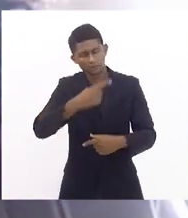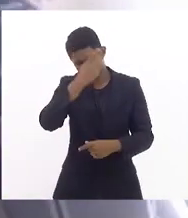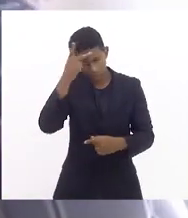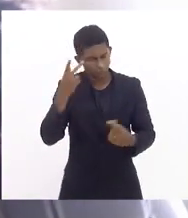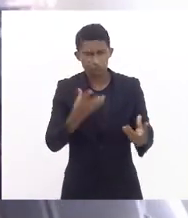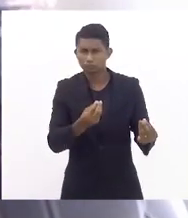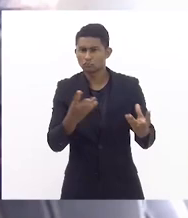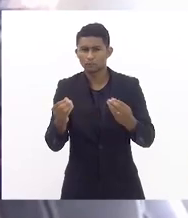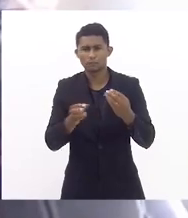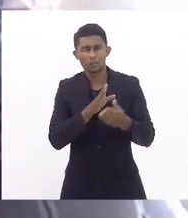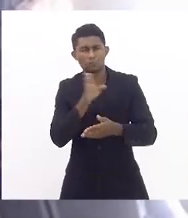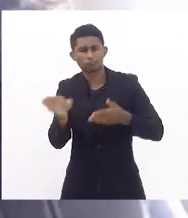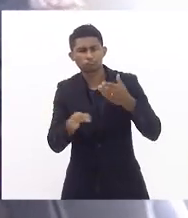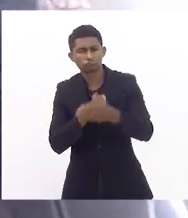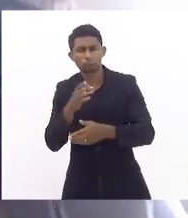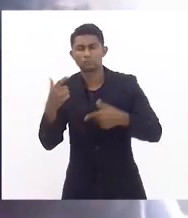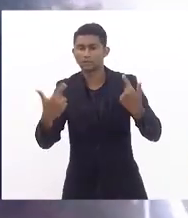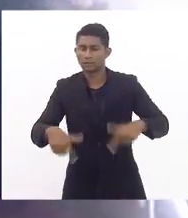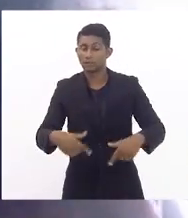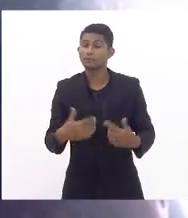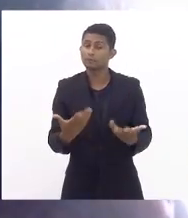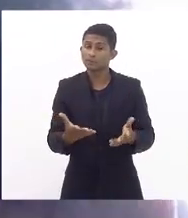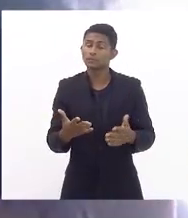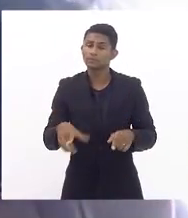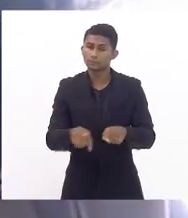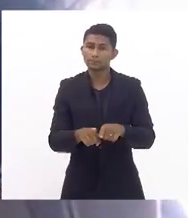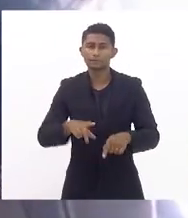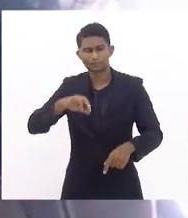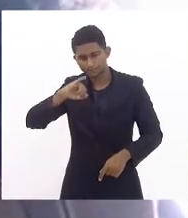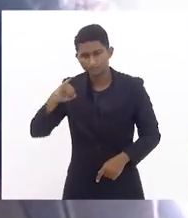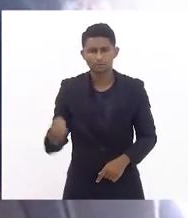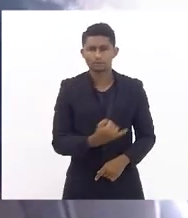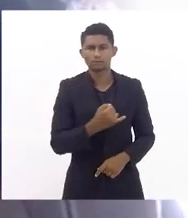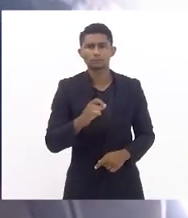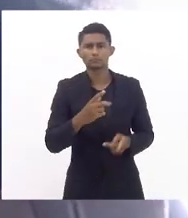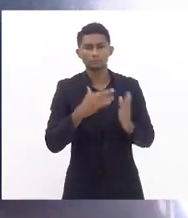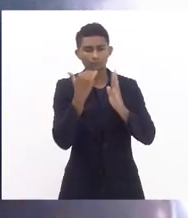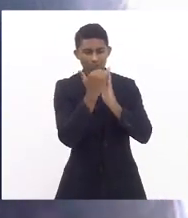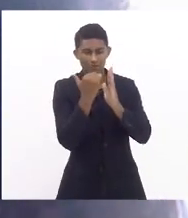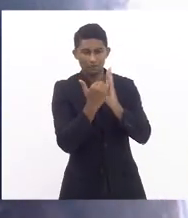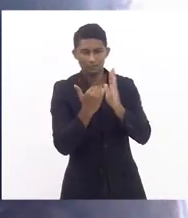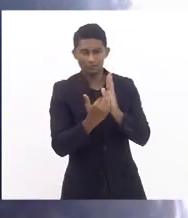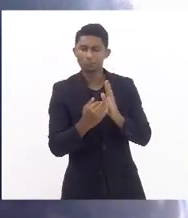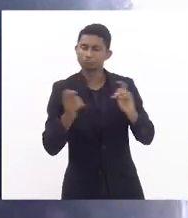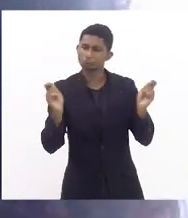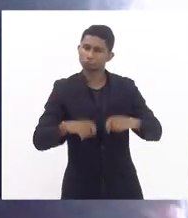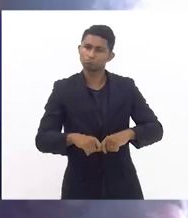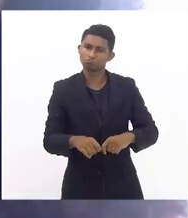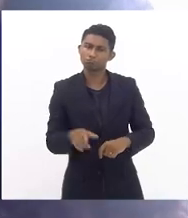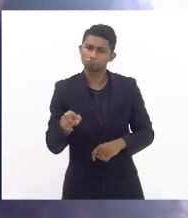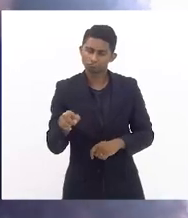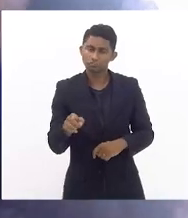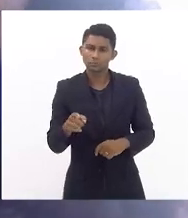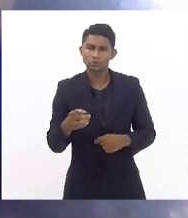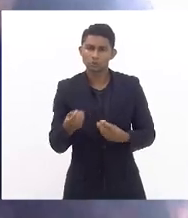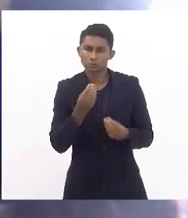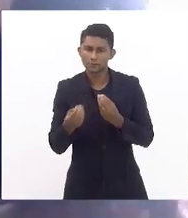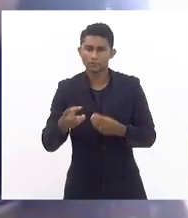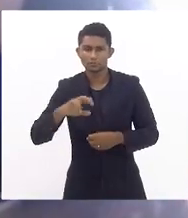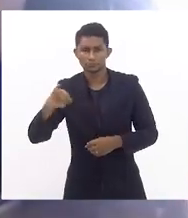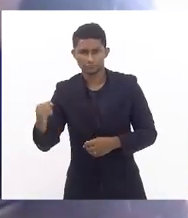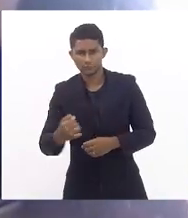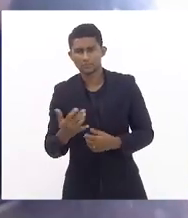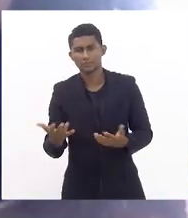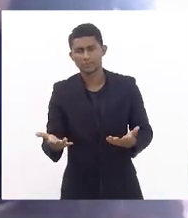possa ser aproveitada eventualmente em um programa próprio de reaproveitamento, e por isso não há como, né,